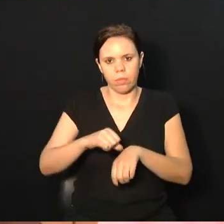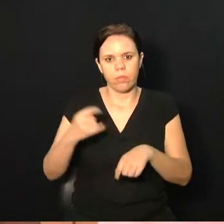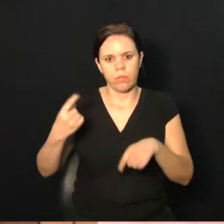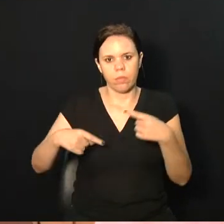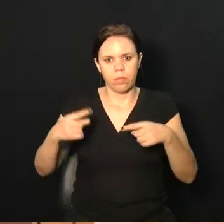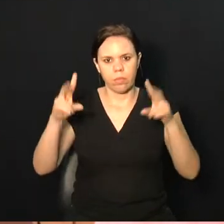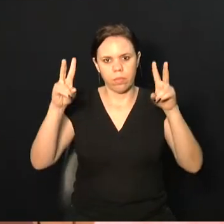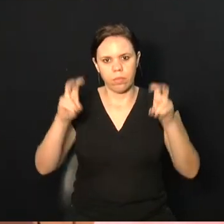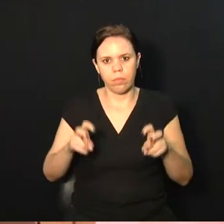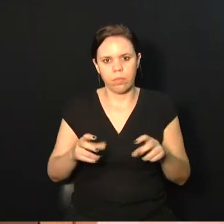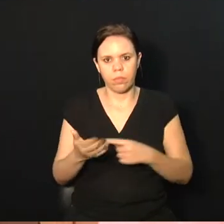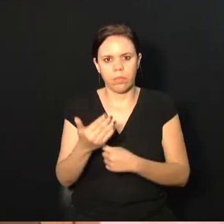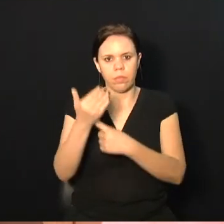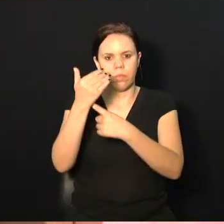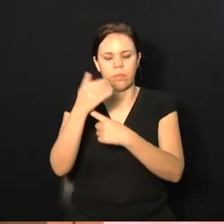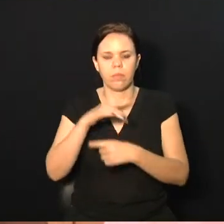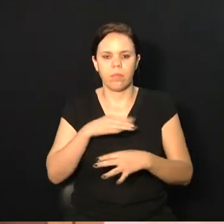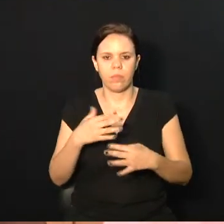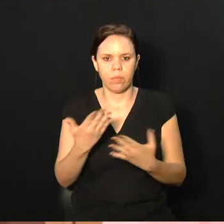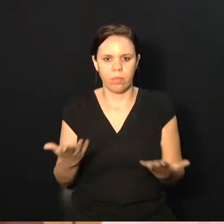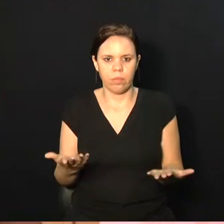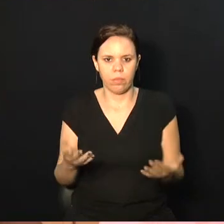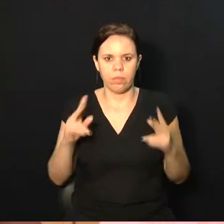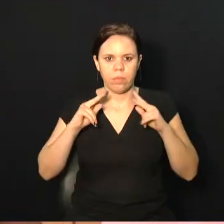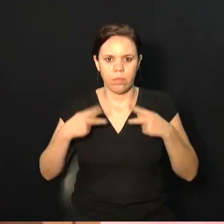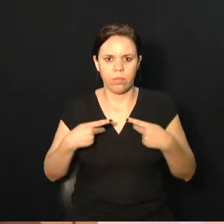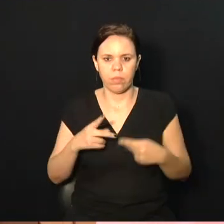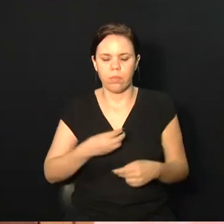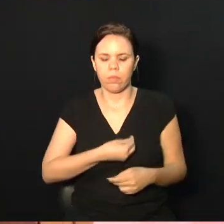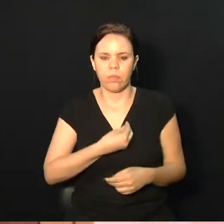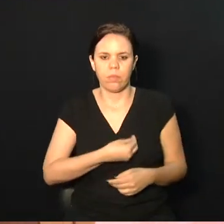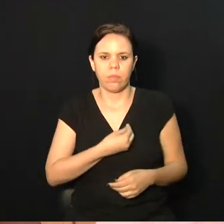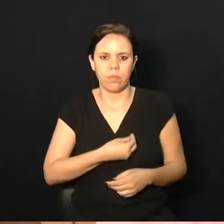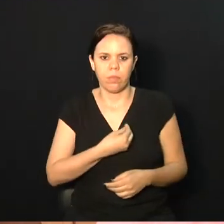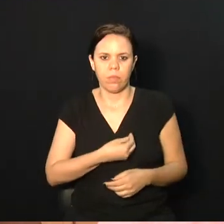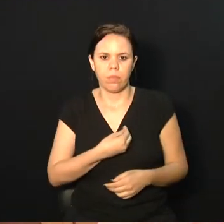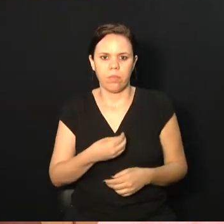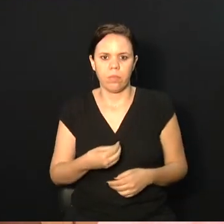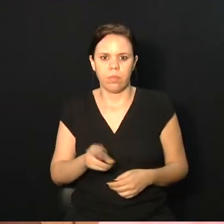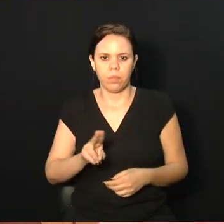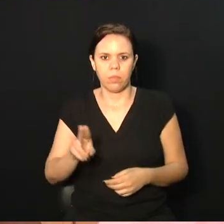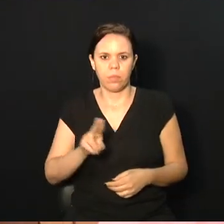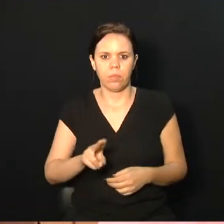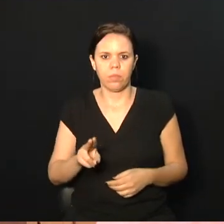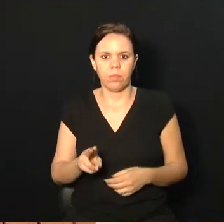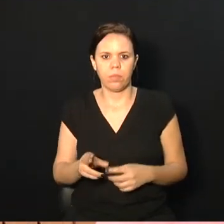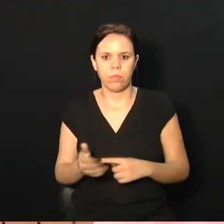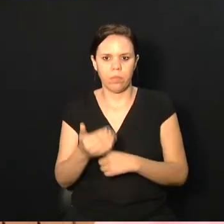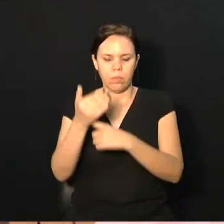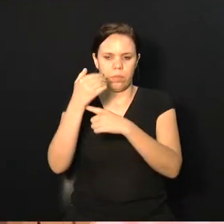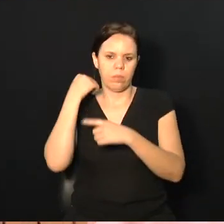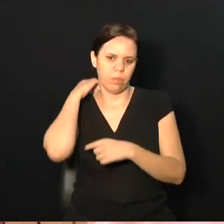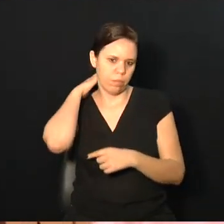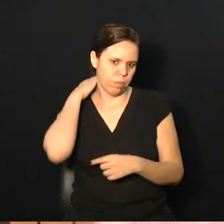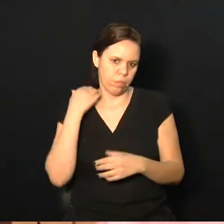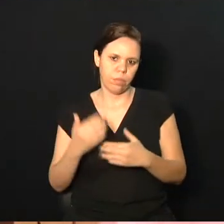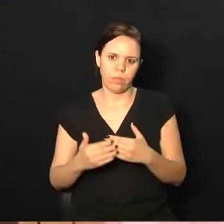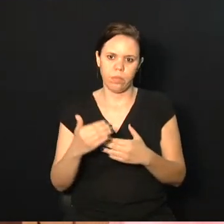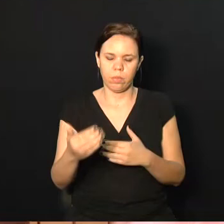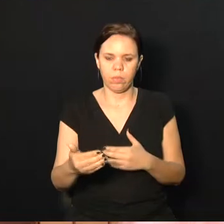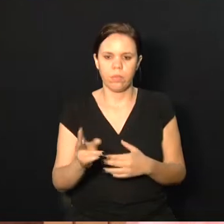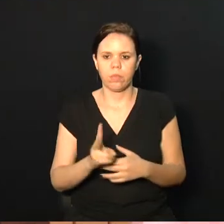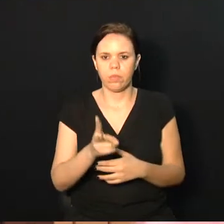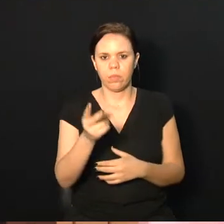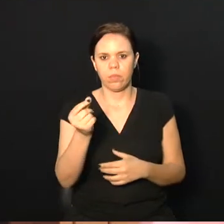da tecnologia da cidade é o ser humano que vive na cidade que usa a tecnologia. Agora, o próximo passo é